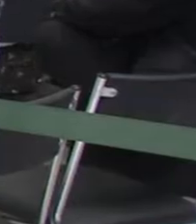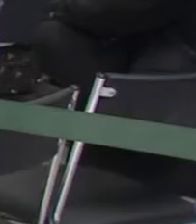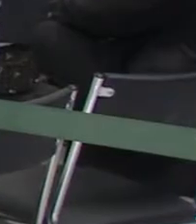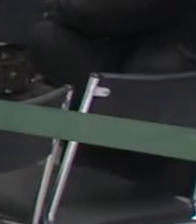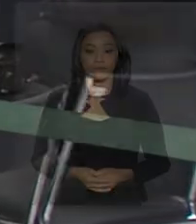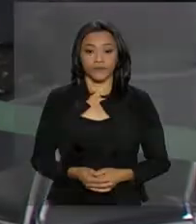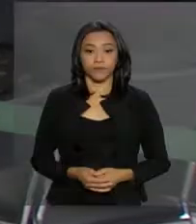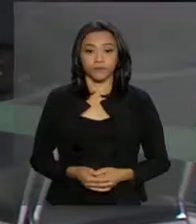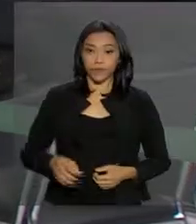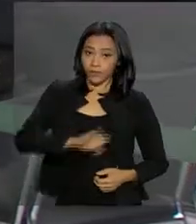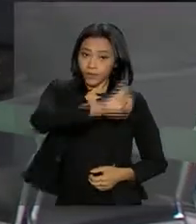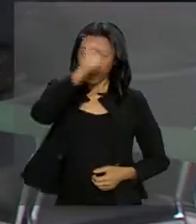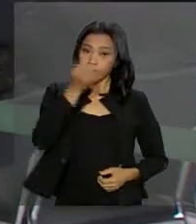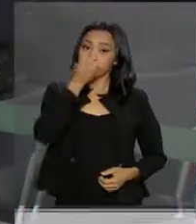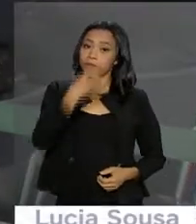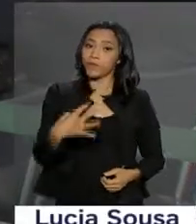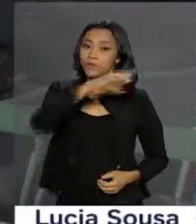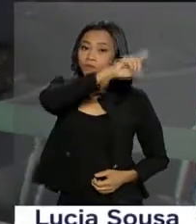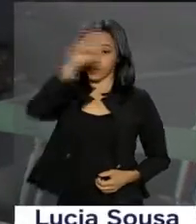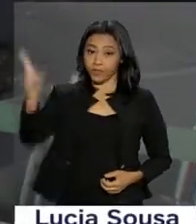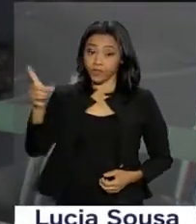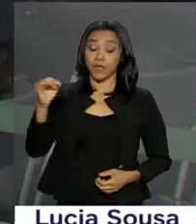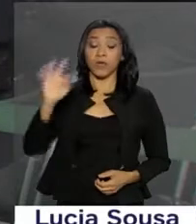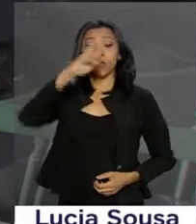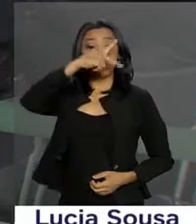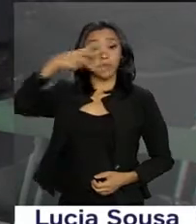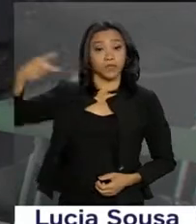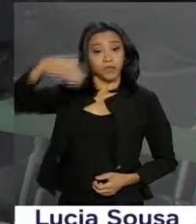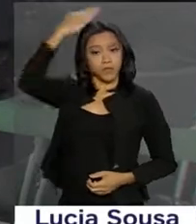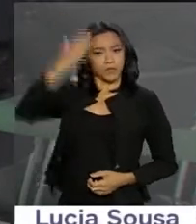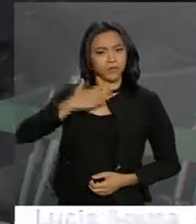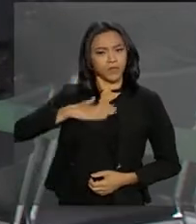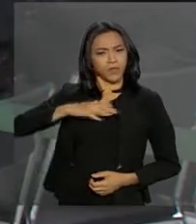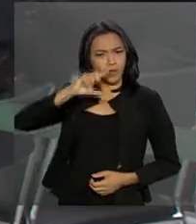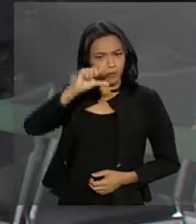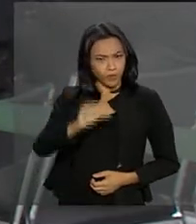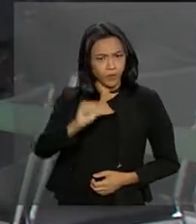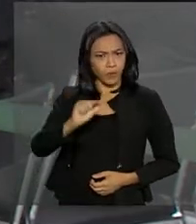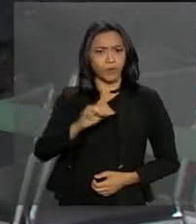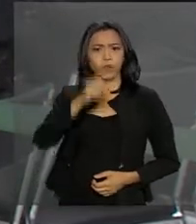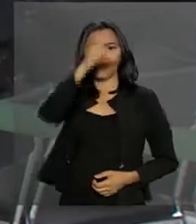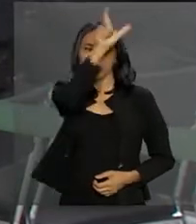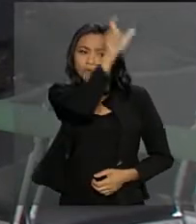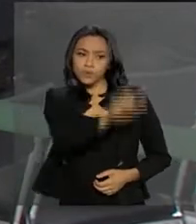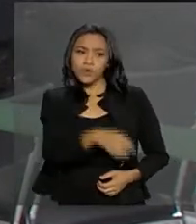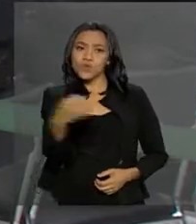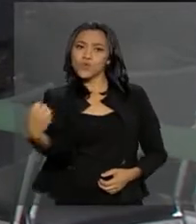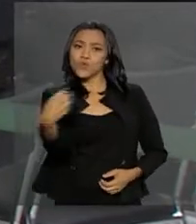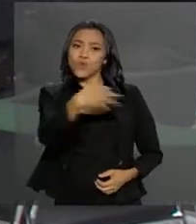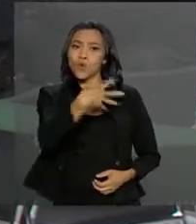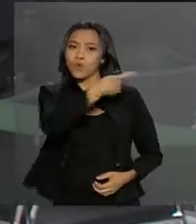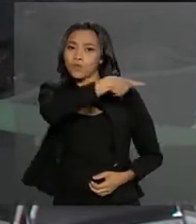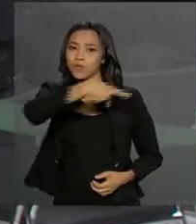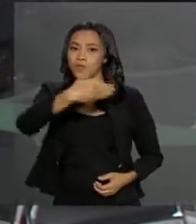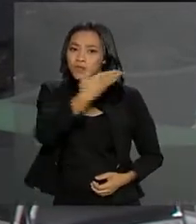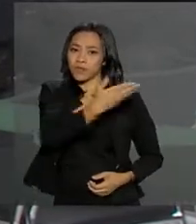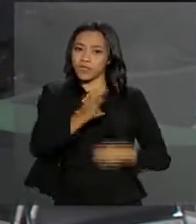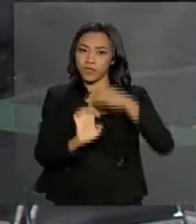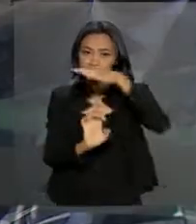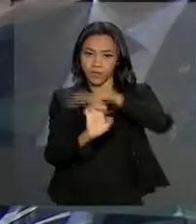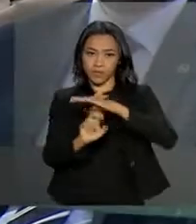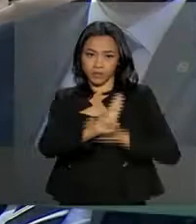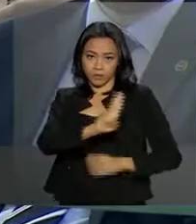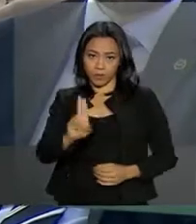Olá, bom dia. O presidente Michel Temer dá posse daqui a pouco a Sebastião Barbosa, novo presidente da Embrapa, empresa